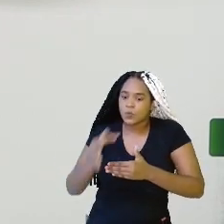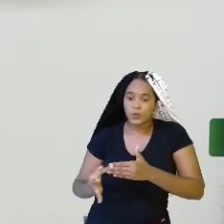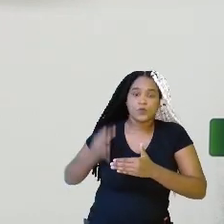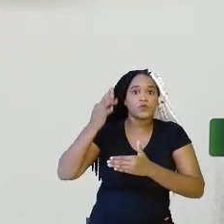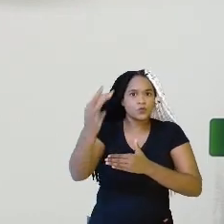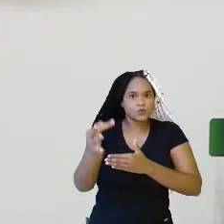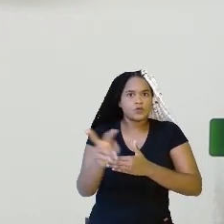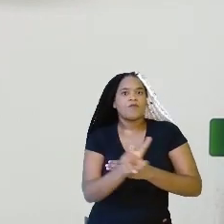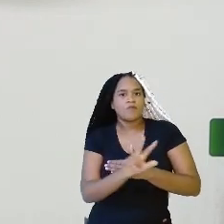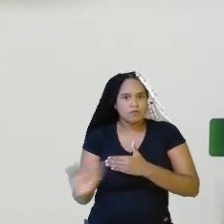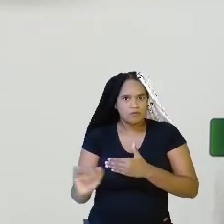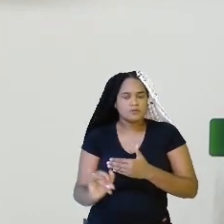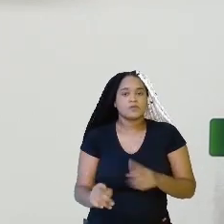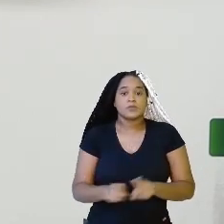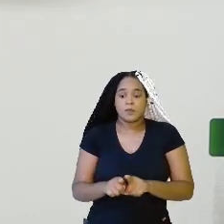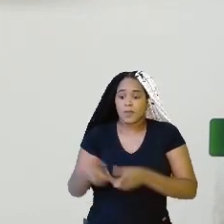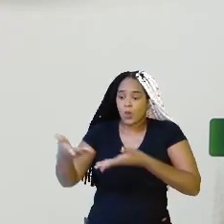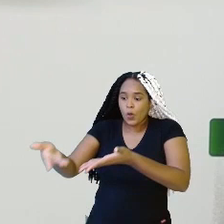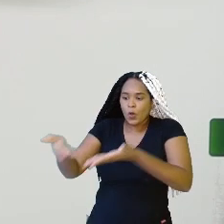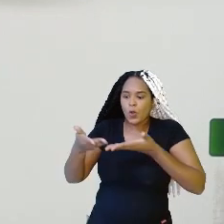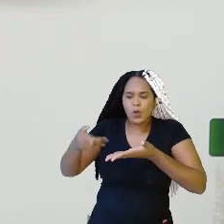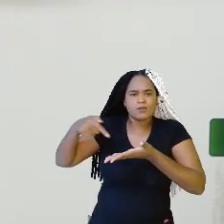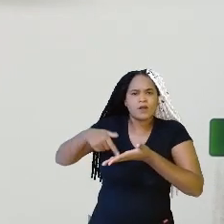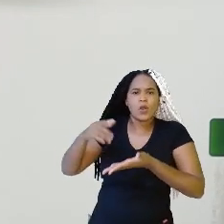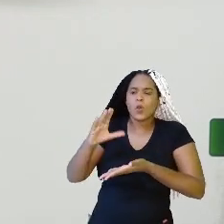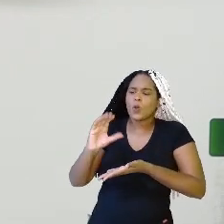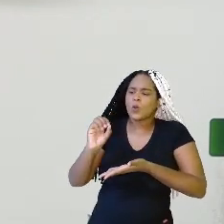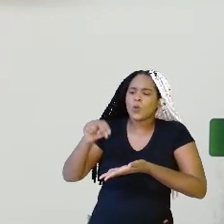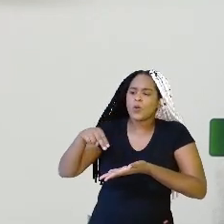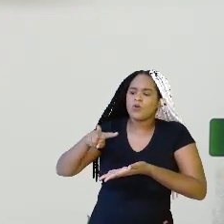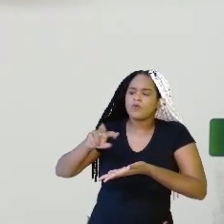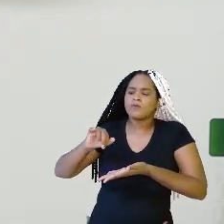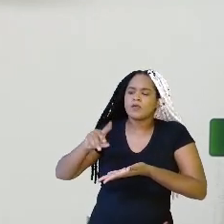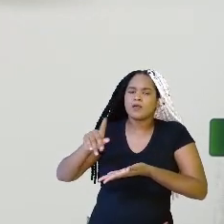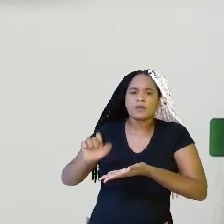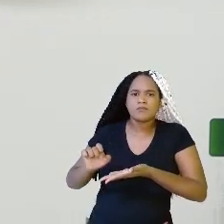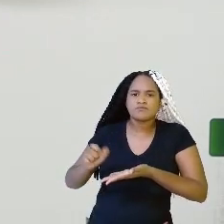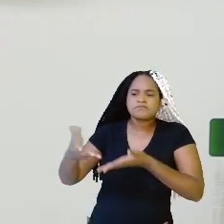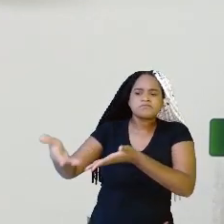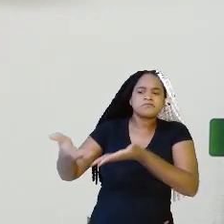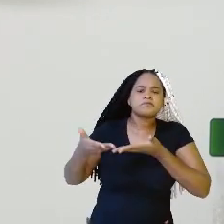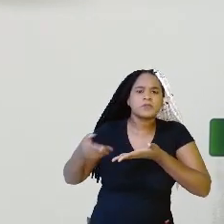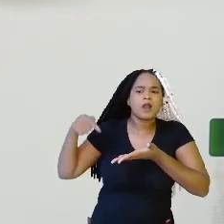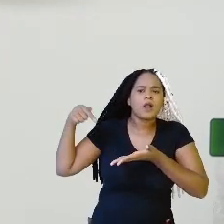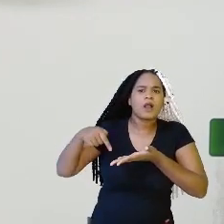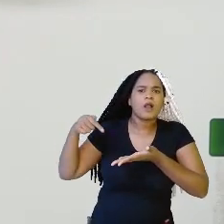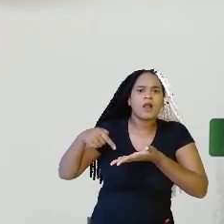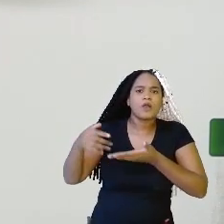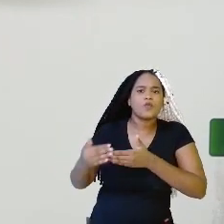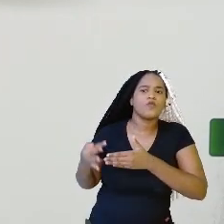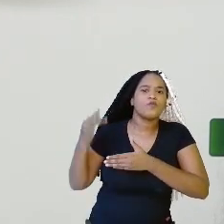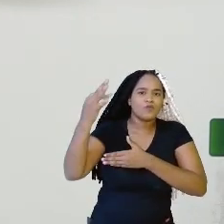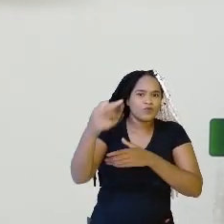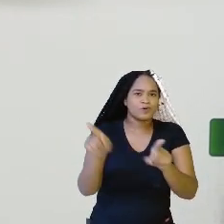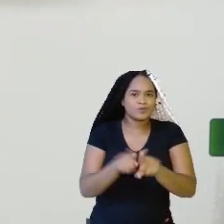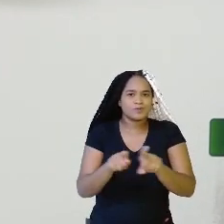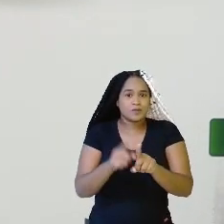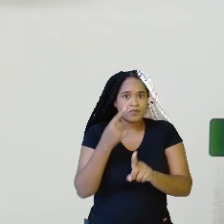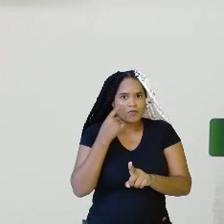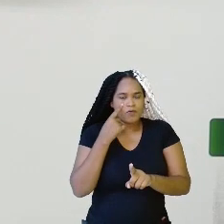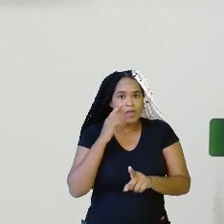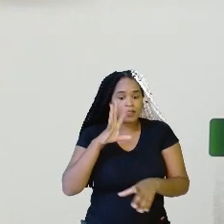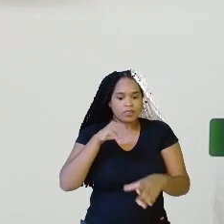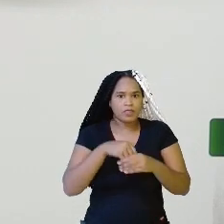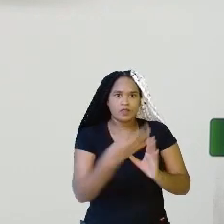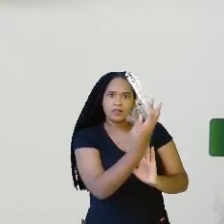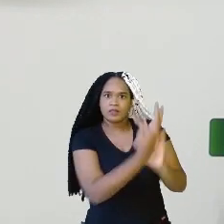futuro. E quando diz convide, também agora, olha, convida a Paulinha. Então, veja que dentro de um simples bilhete, nós temos vários verbos